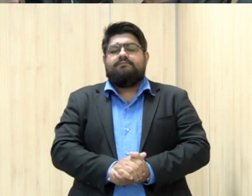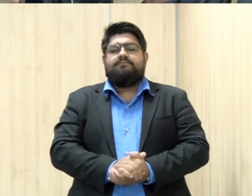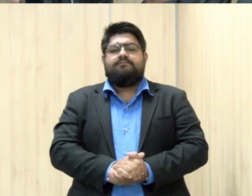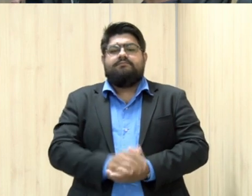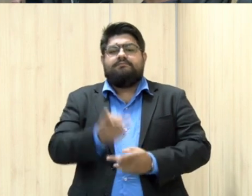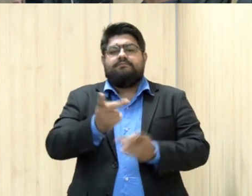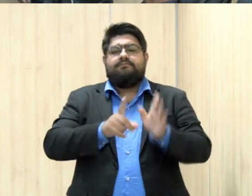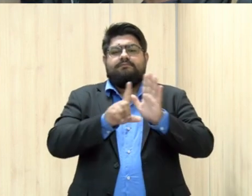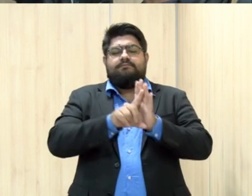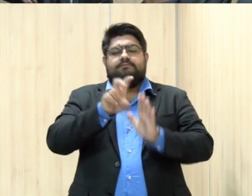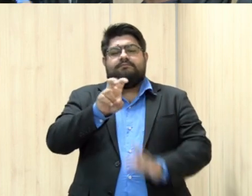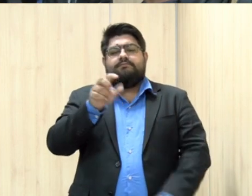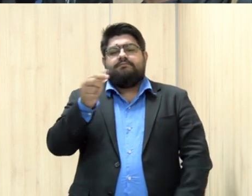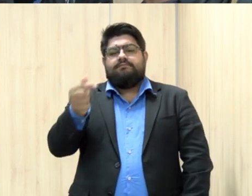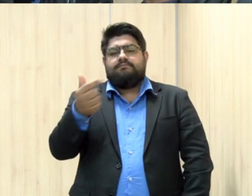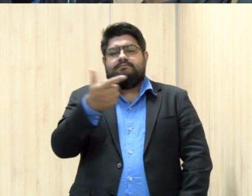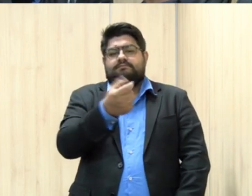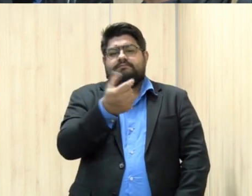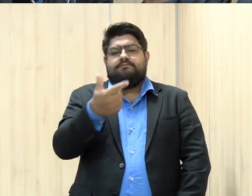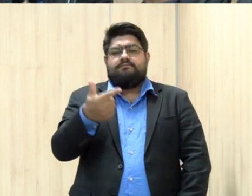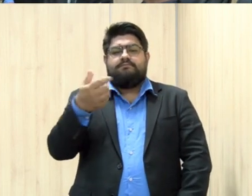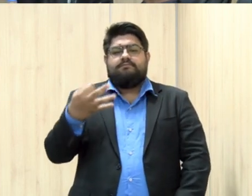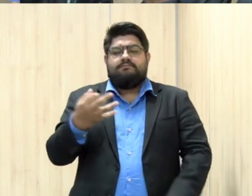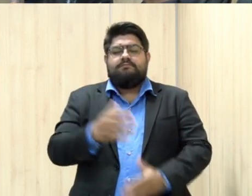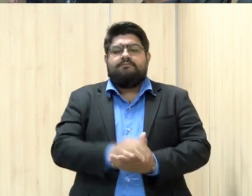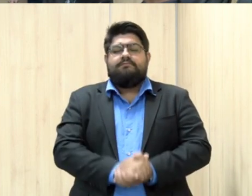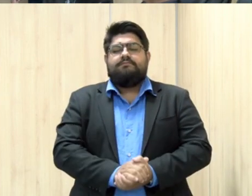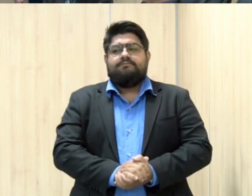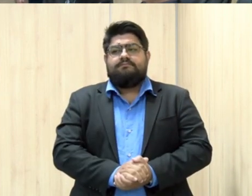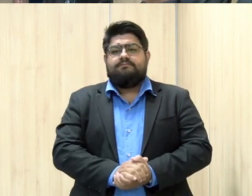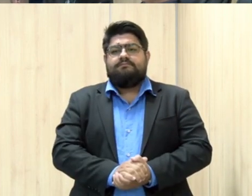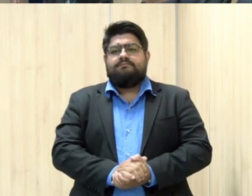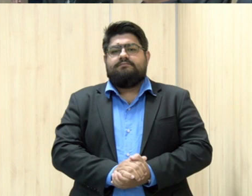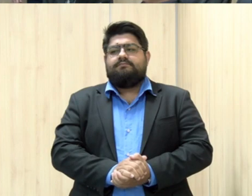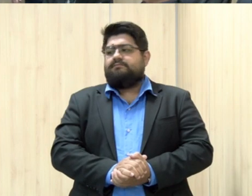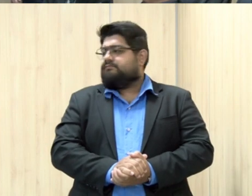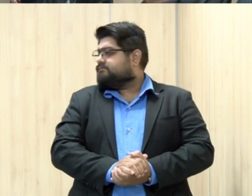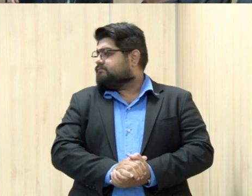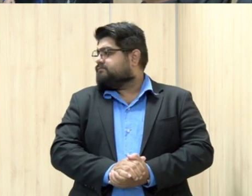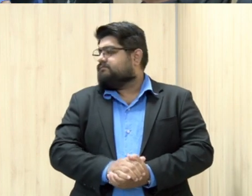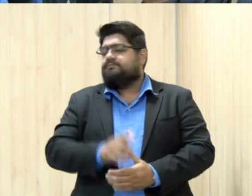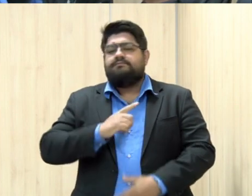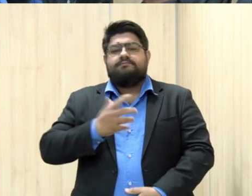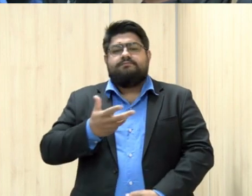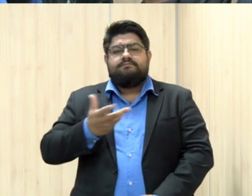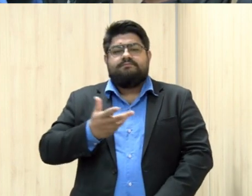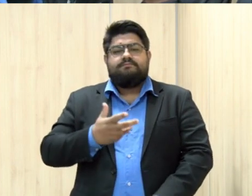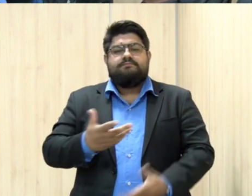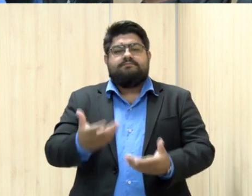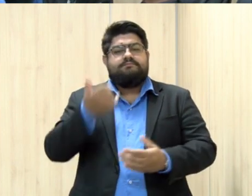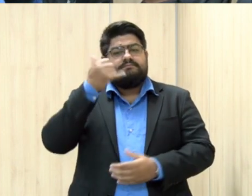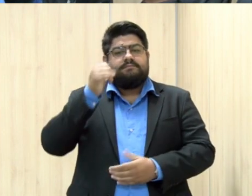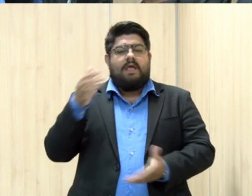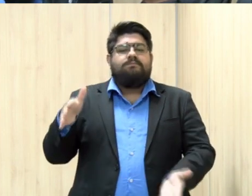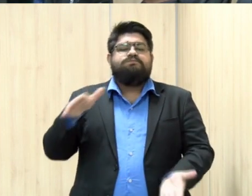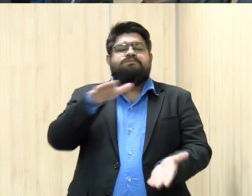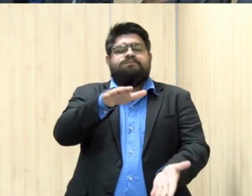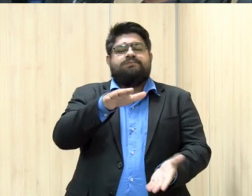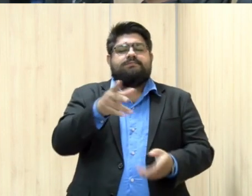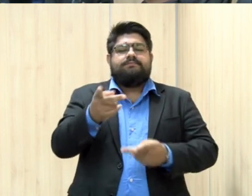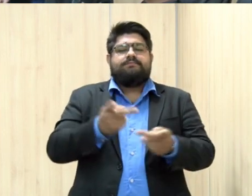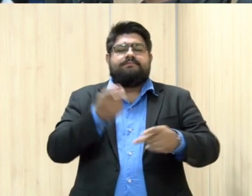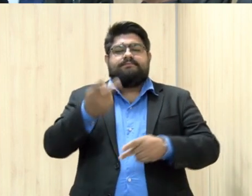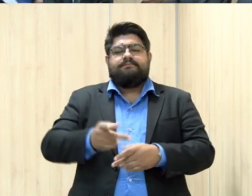projeto de lei número 57 de 2023 eu tô delongando aqui um pouquinho para a gente tentar não deixar acumular projetos aqui